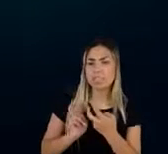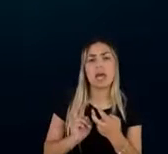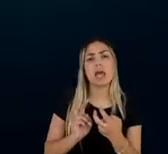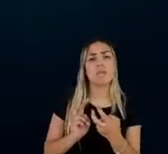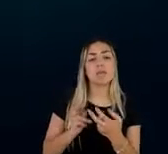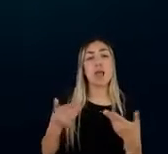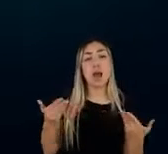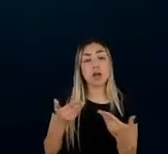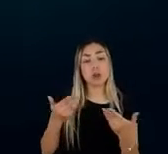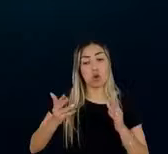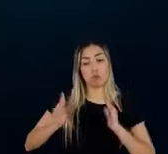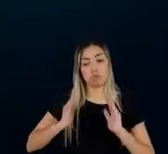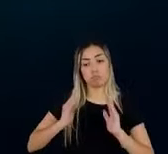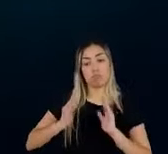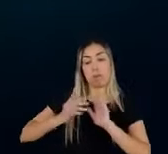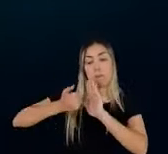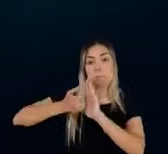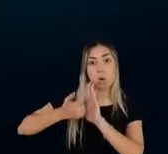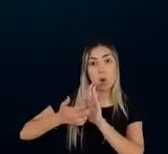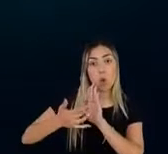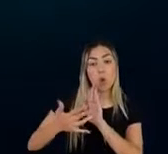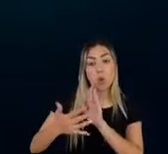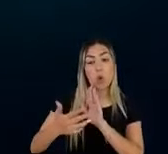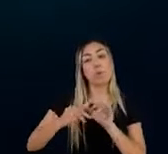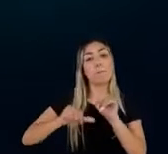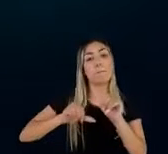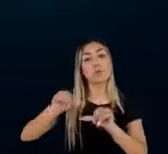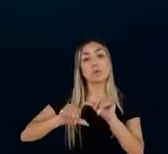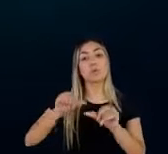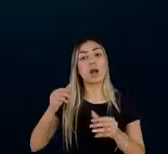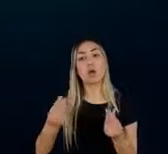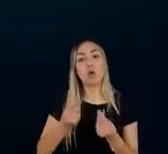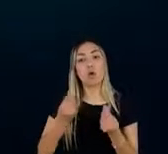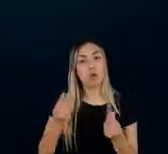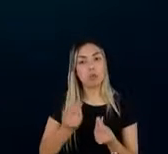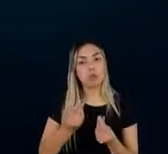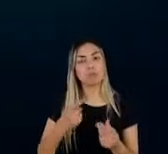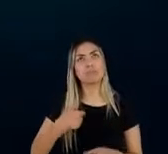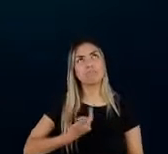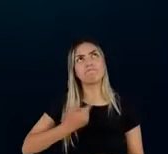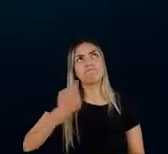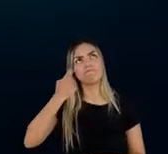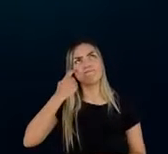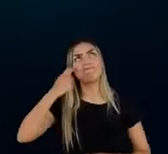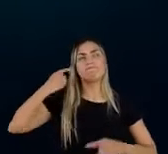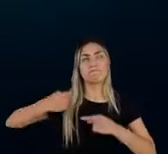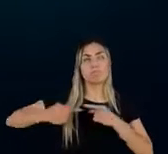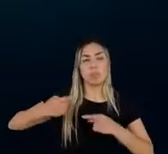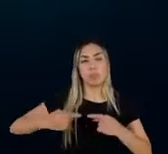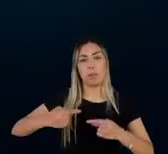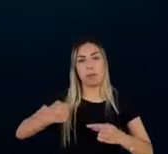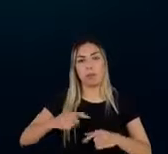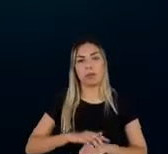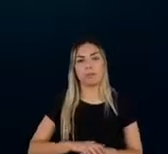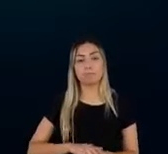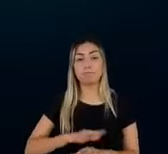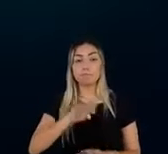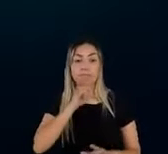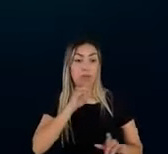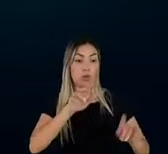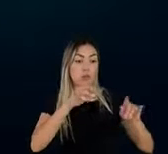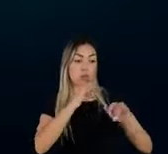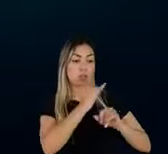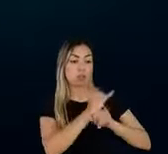cenário de transformação até para gente conseguir se orientar um pouco até depois da nossa discussão aqui mas quando a internet surgiu